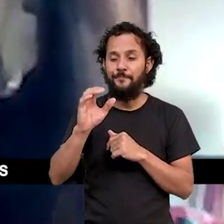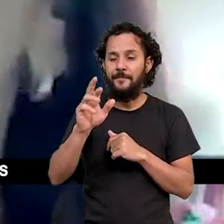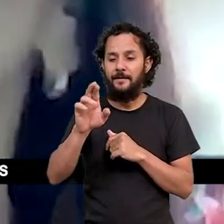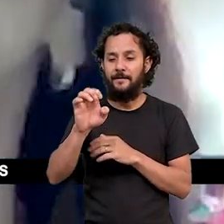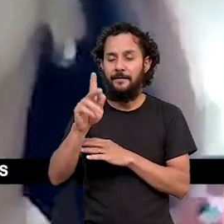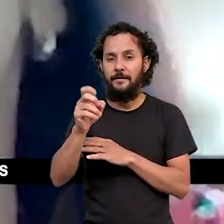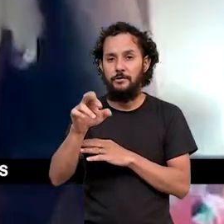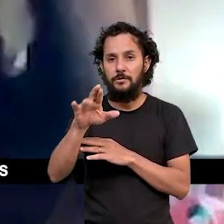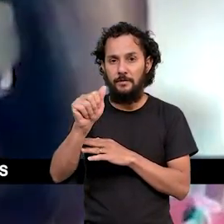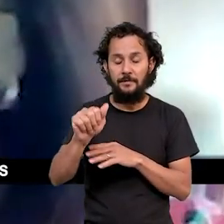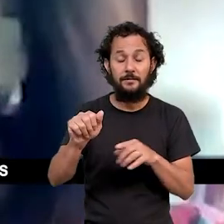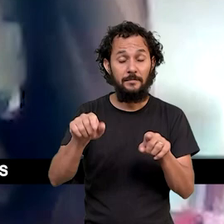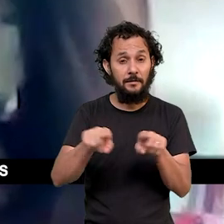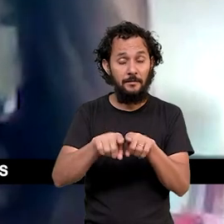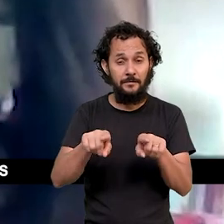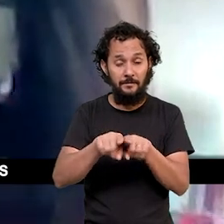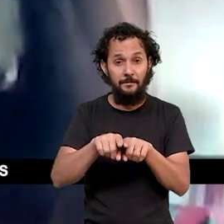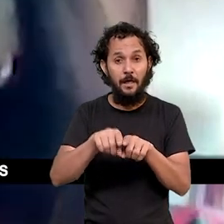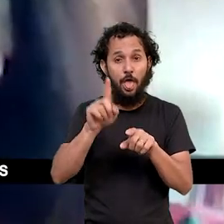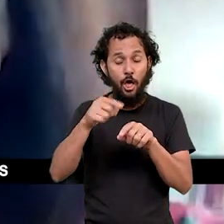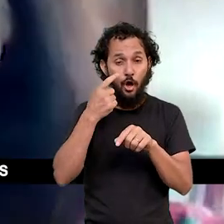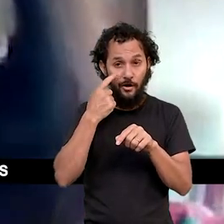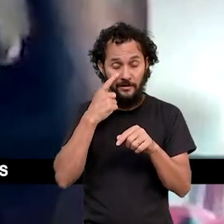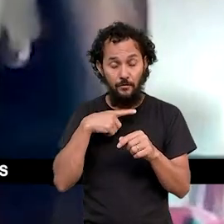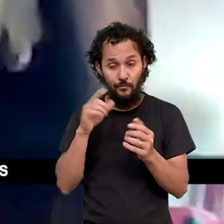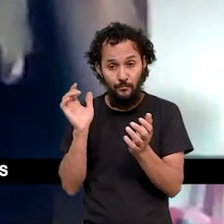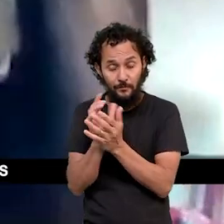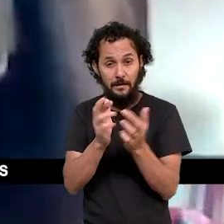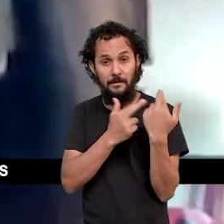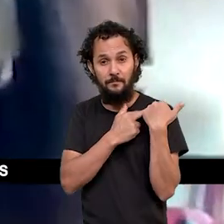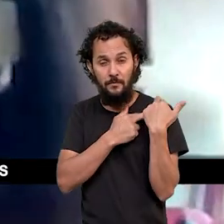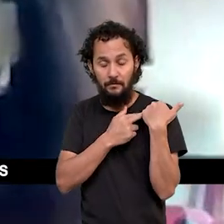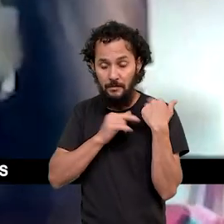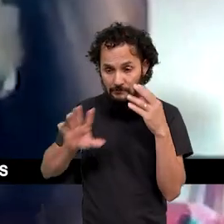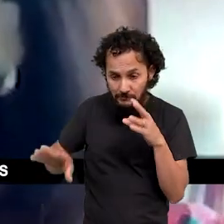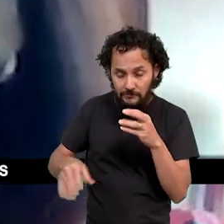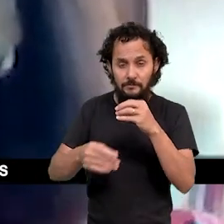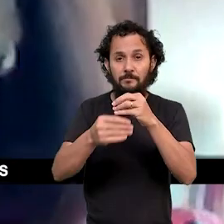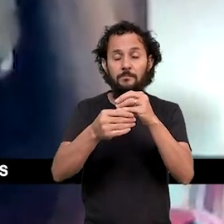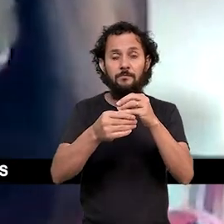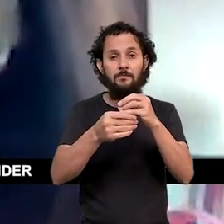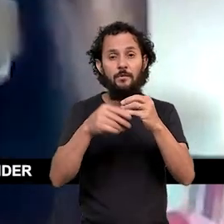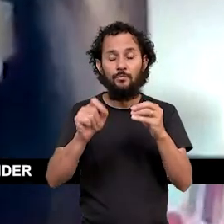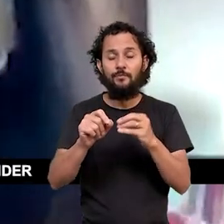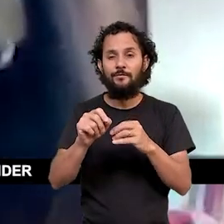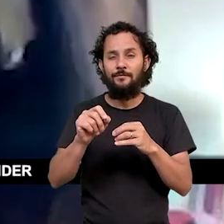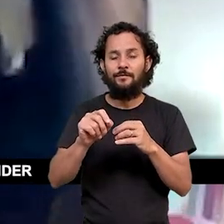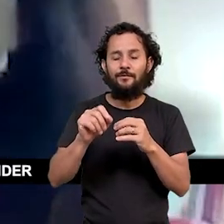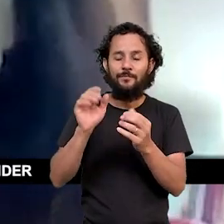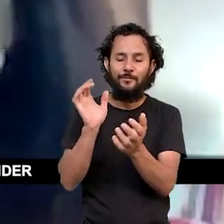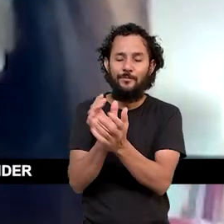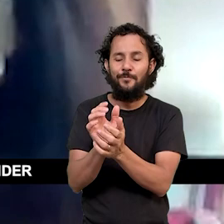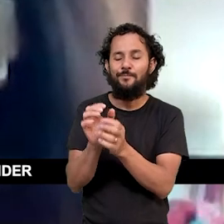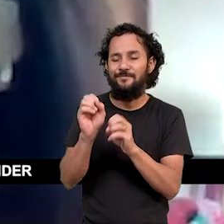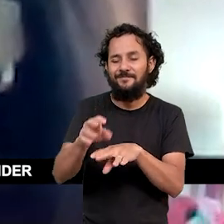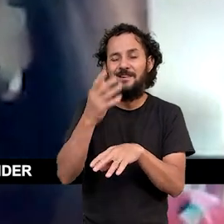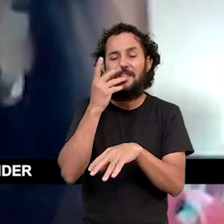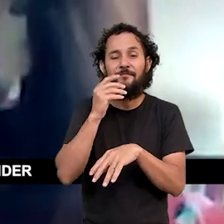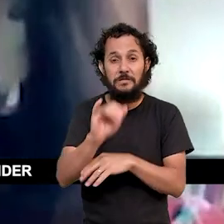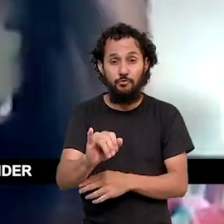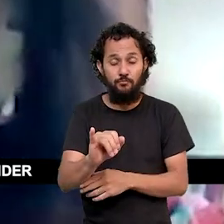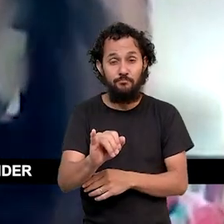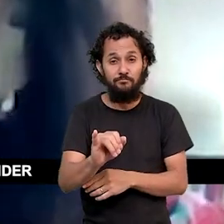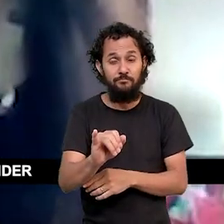momento, a FUNABEM era responsável pela implementação das unidades da educação